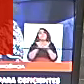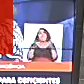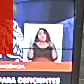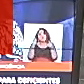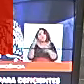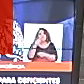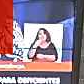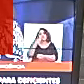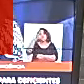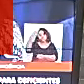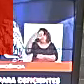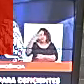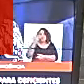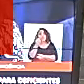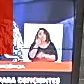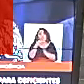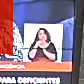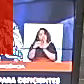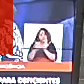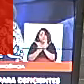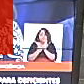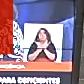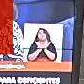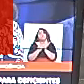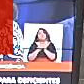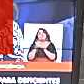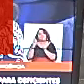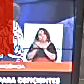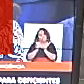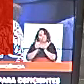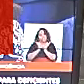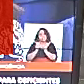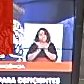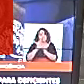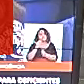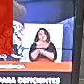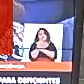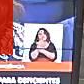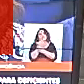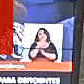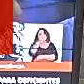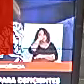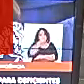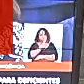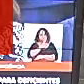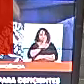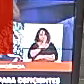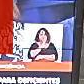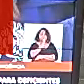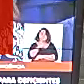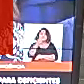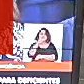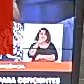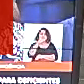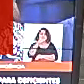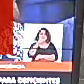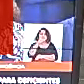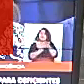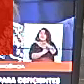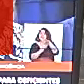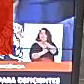na quase totalidade, para ser mais precisa, né, é assegurada a gratuidade, e não tem como a empresa fraudar,